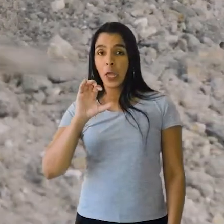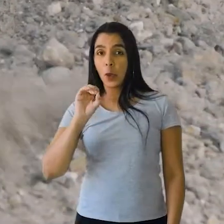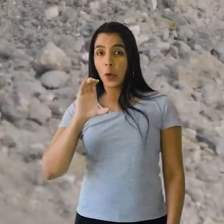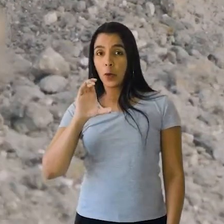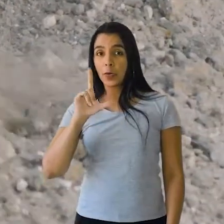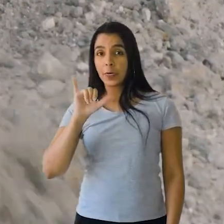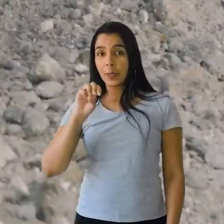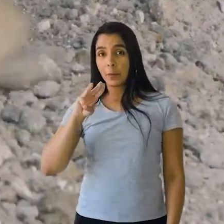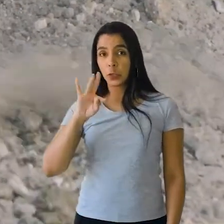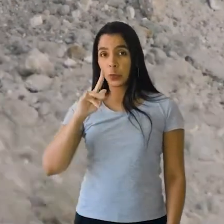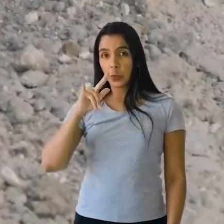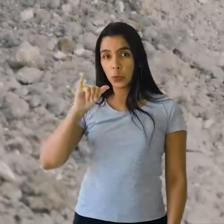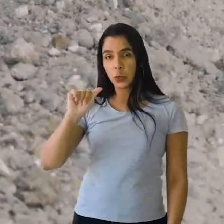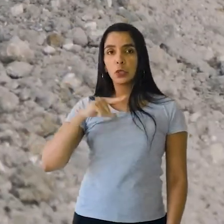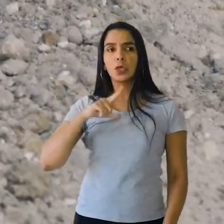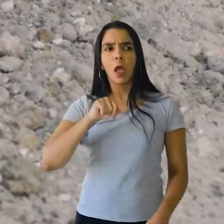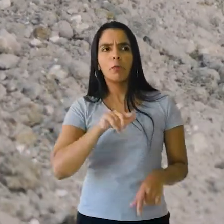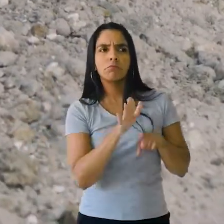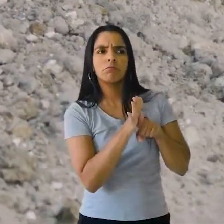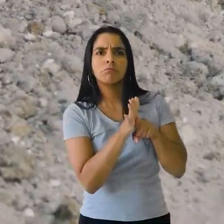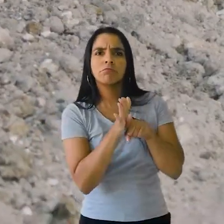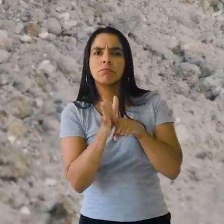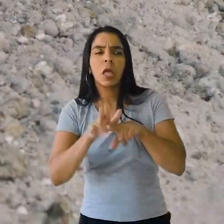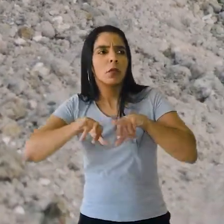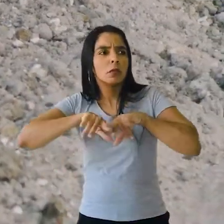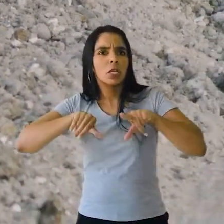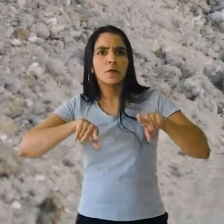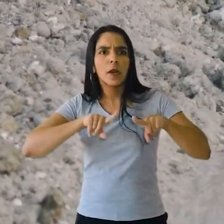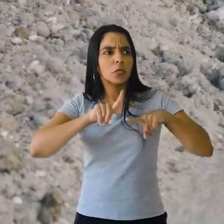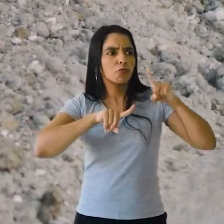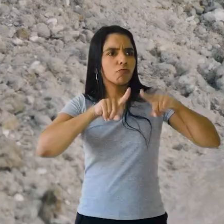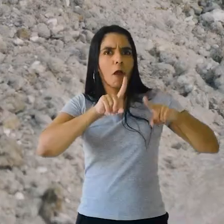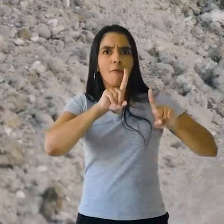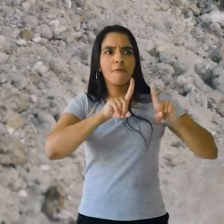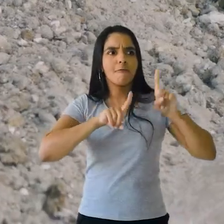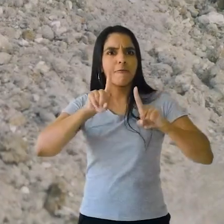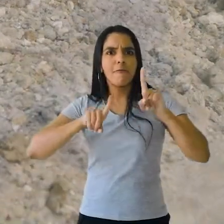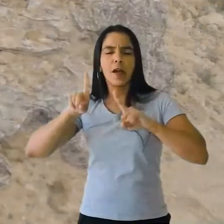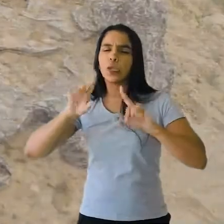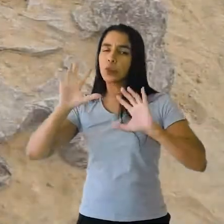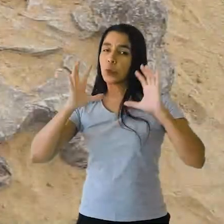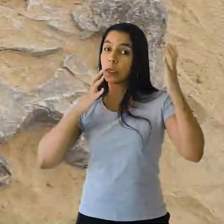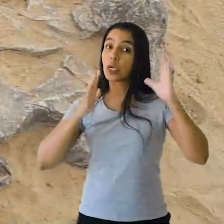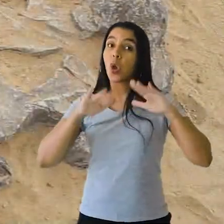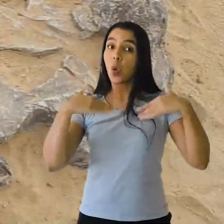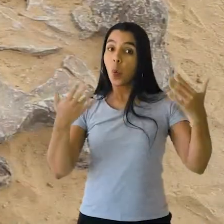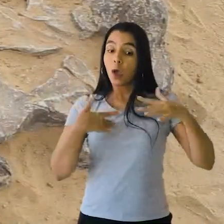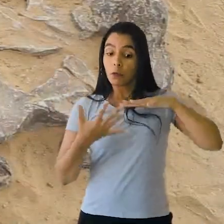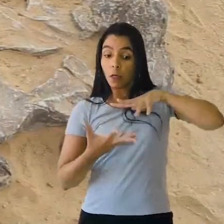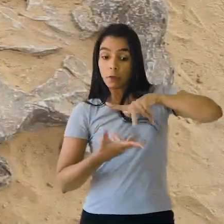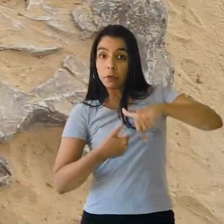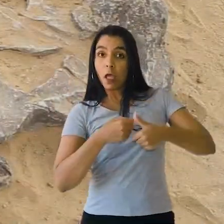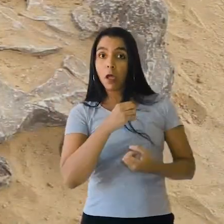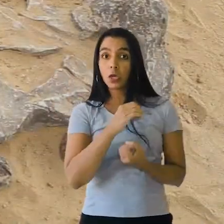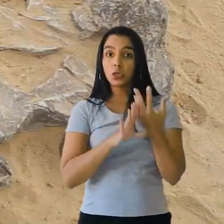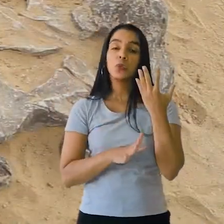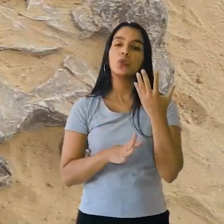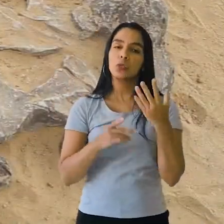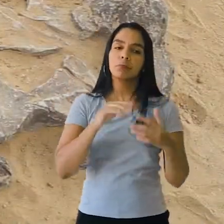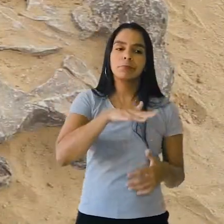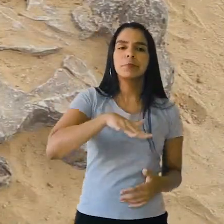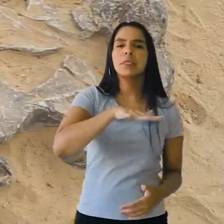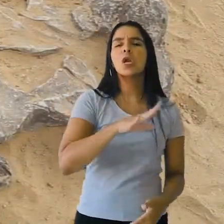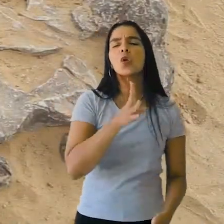da paleoclimatologia. A partir do mapeamento das diferentes variações climáticas desde o surgimento da